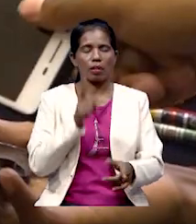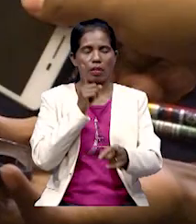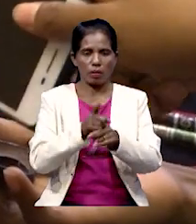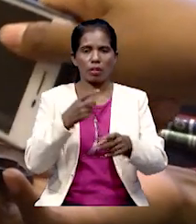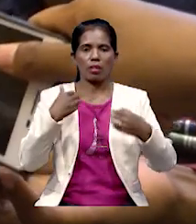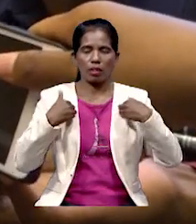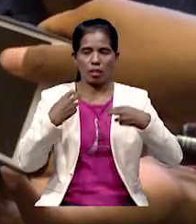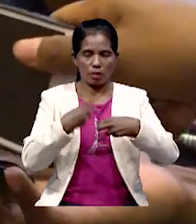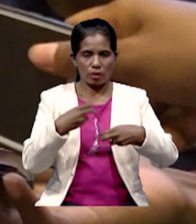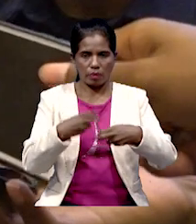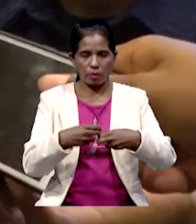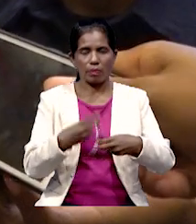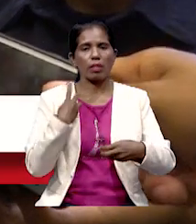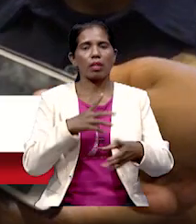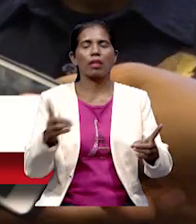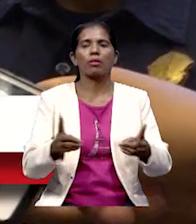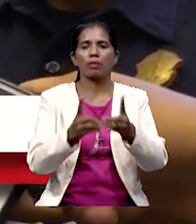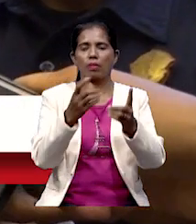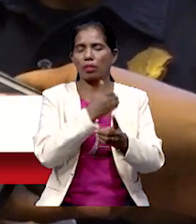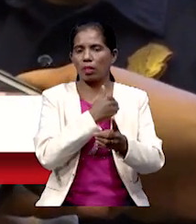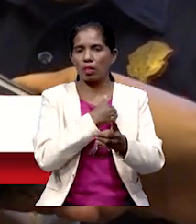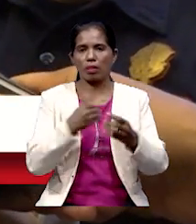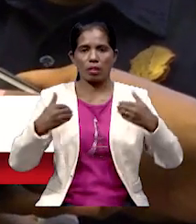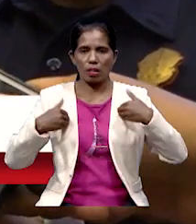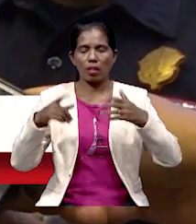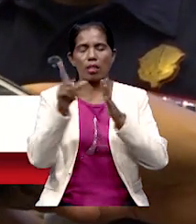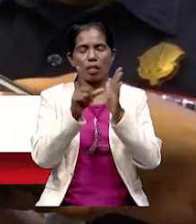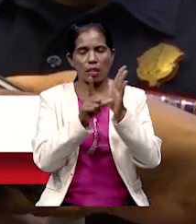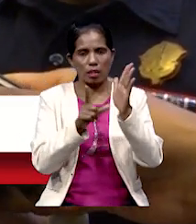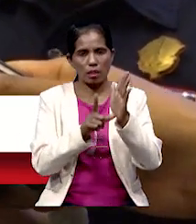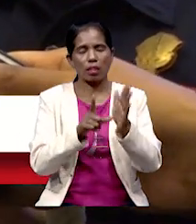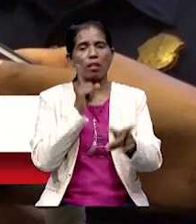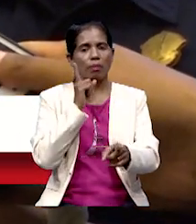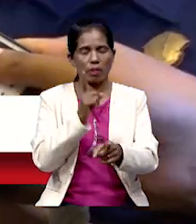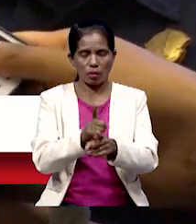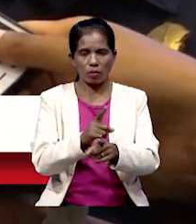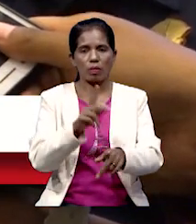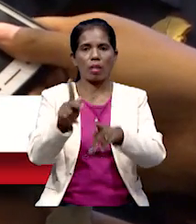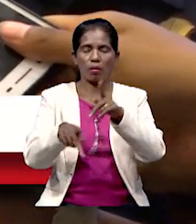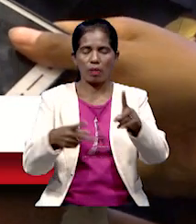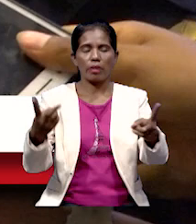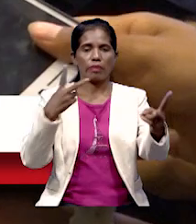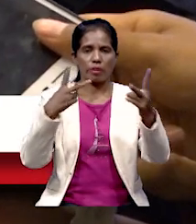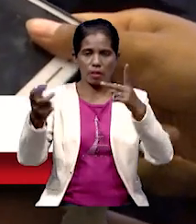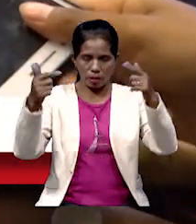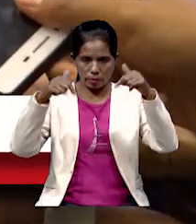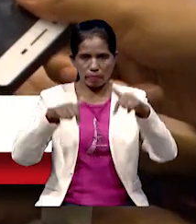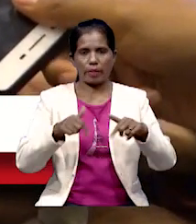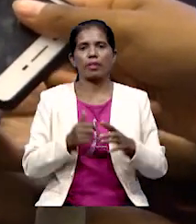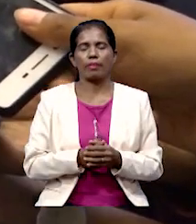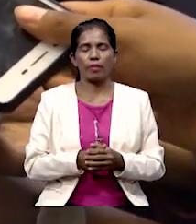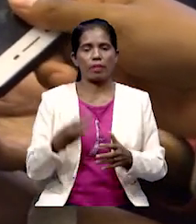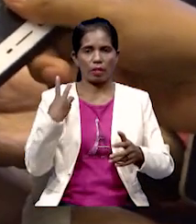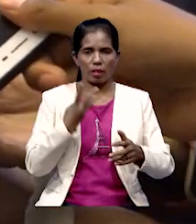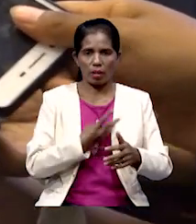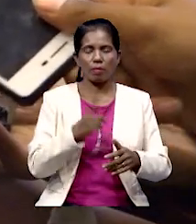cerimita sur ira na fate, se dá o que listas fixas ka final com a ba entidades nebe atumai. E então, a mina